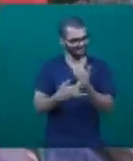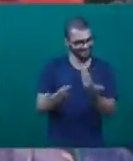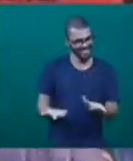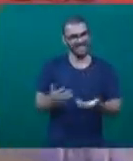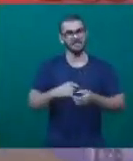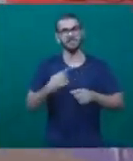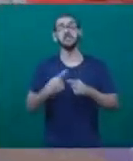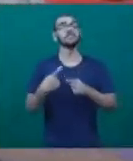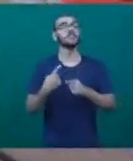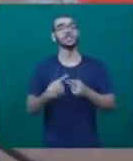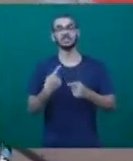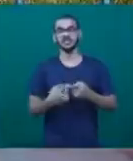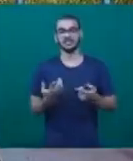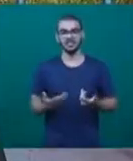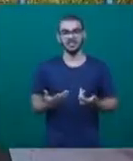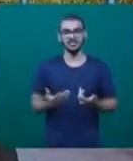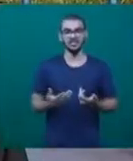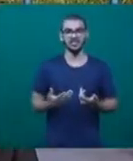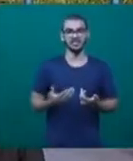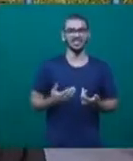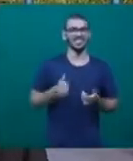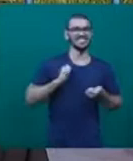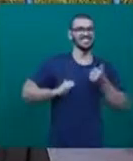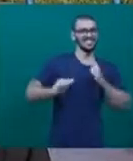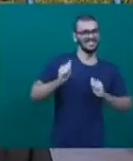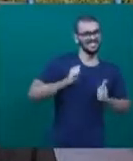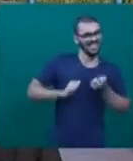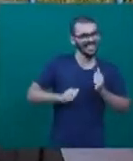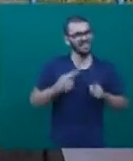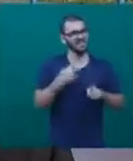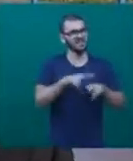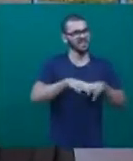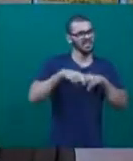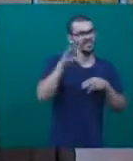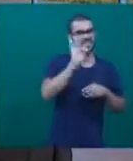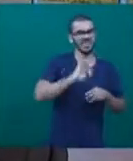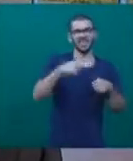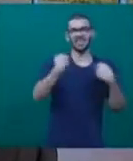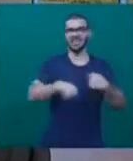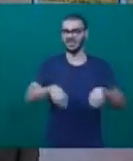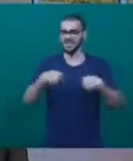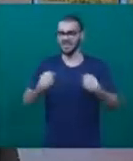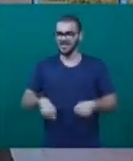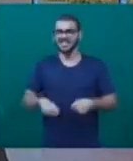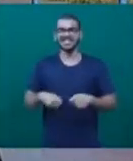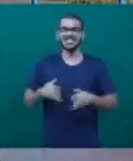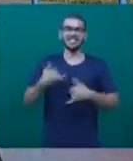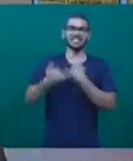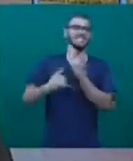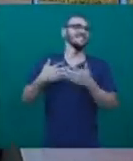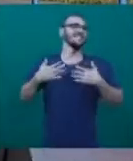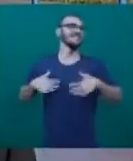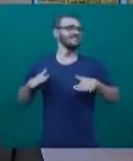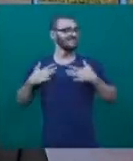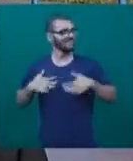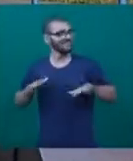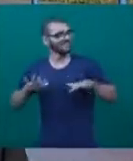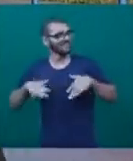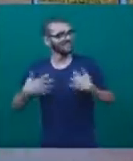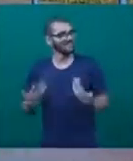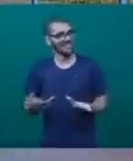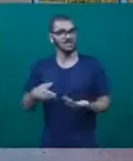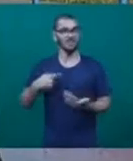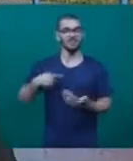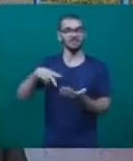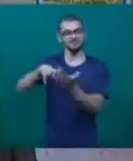diversão. Porque com os picos de estresse da faculdade, uma pessoa precisa de alguma coisa para se ancorar, para passar o tempo,